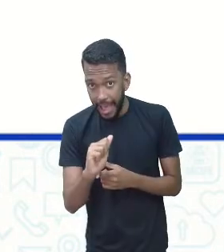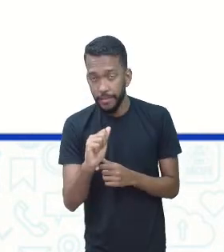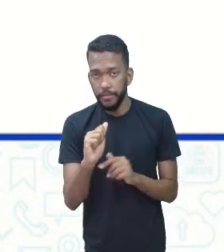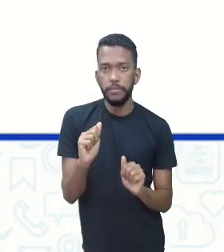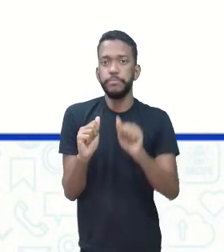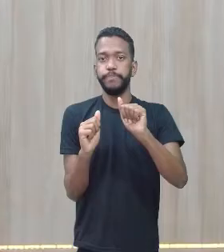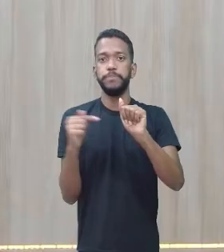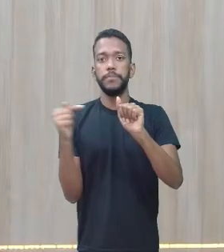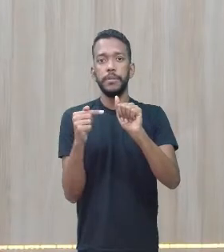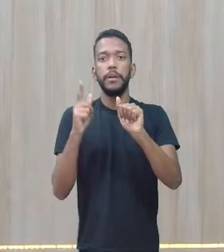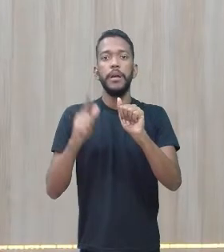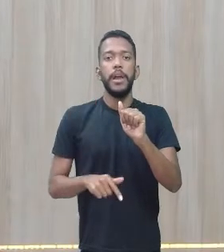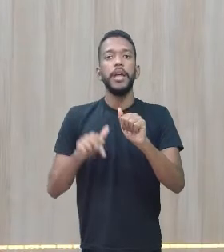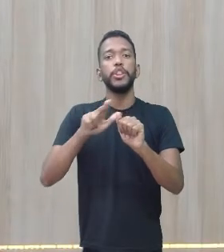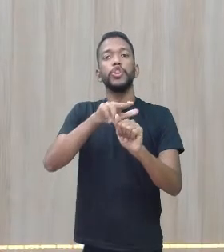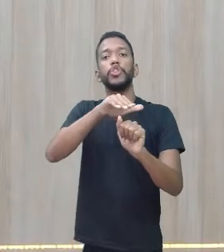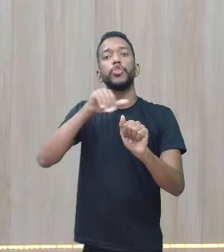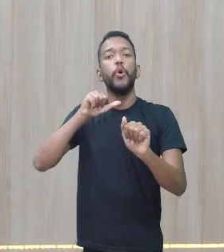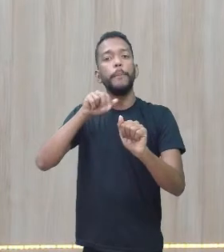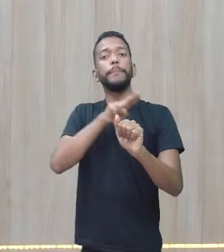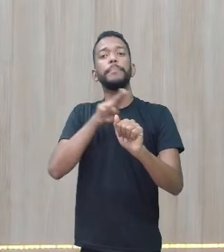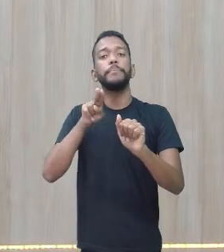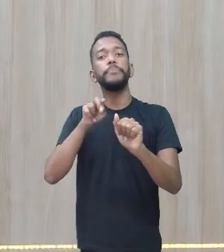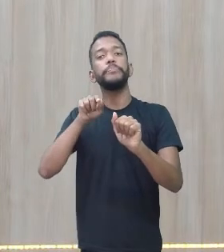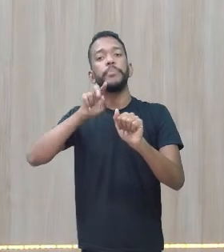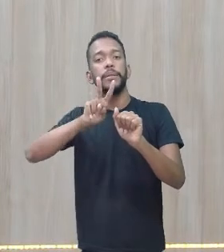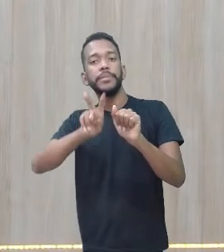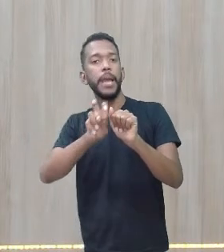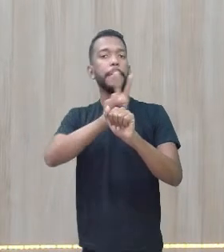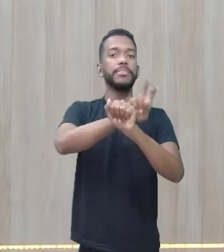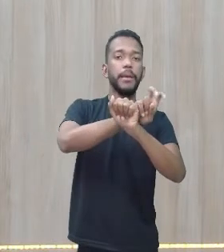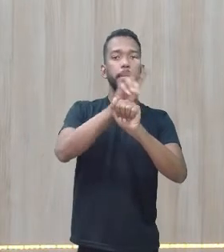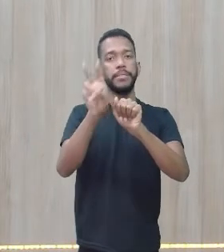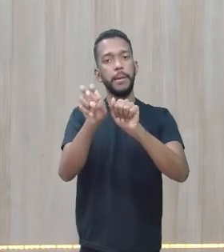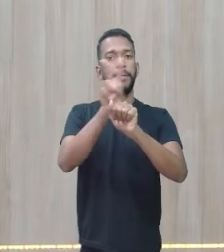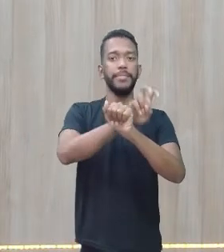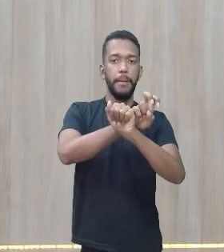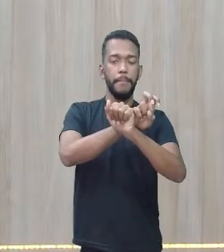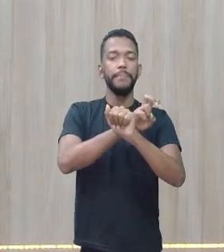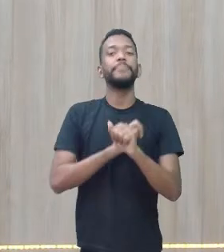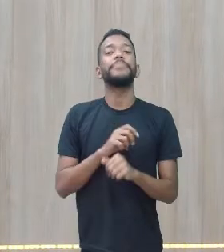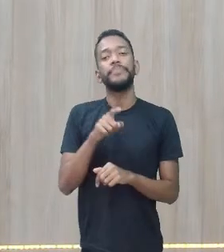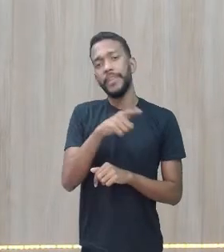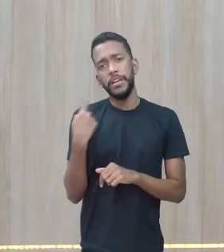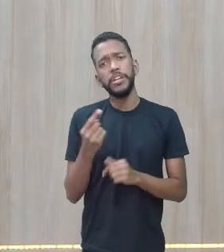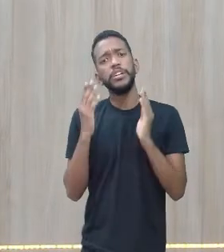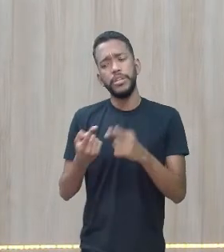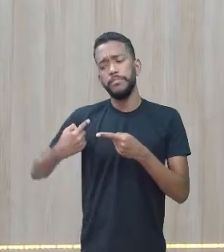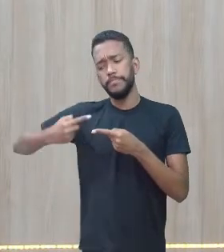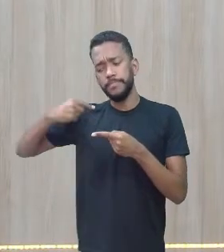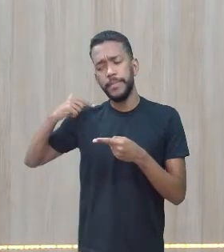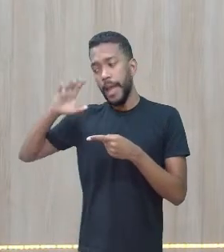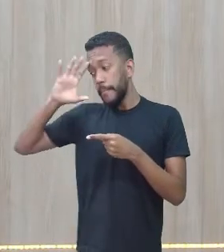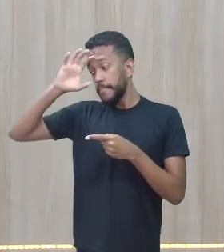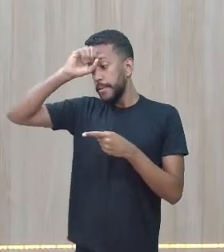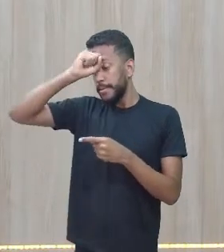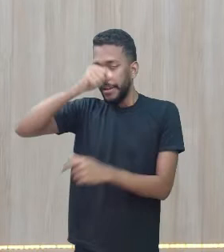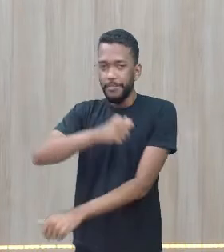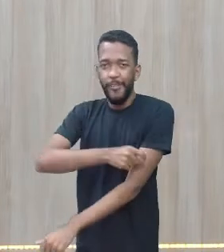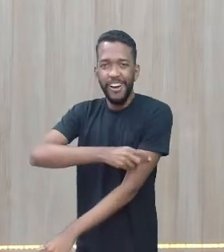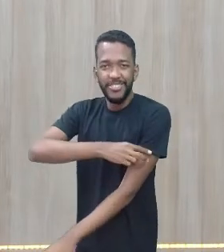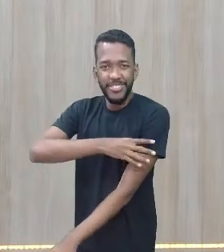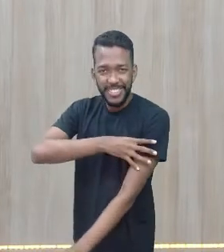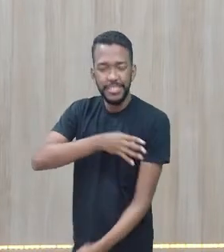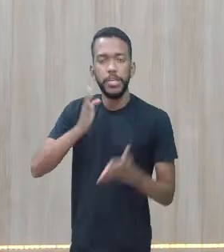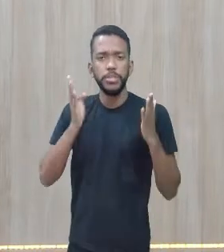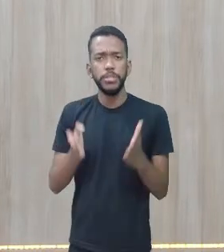ela é chamada de vogal temática. Lembram lá que aprendemos nos anos iniciais que